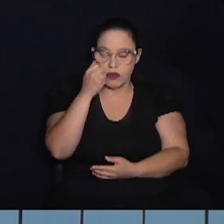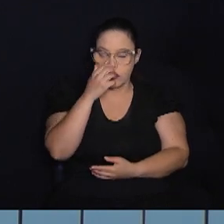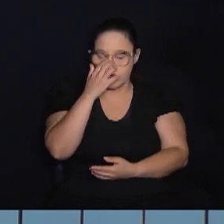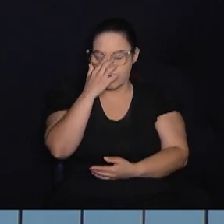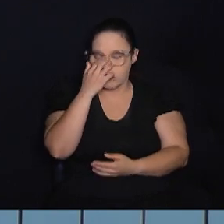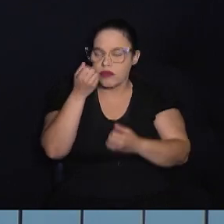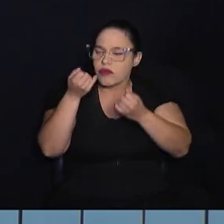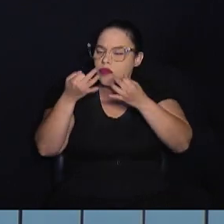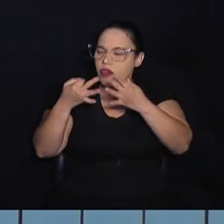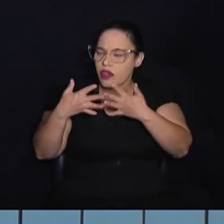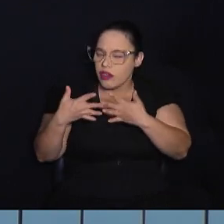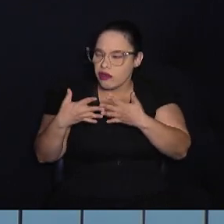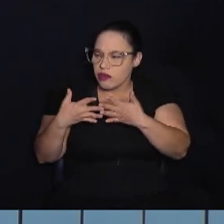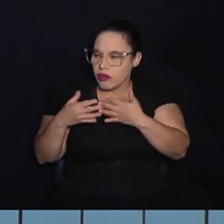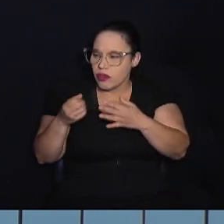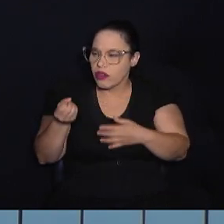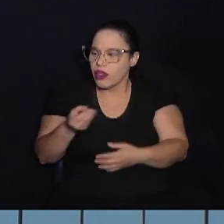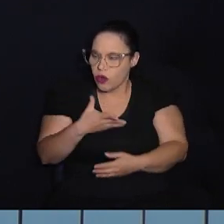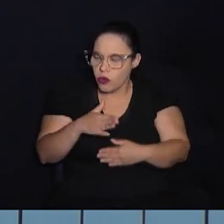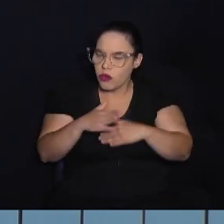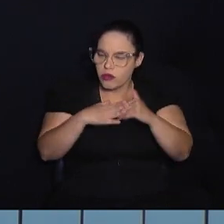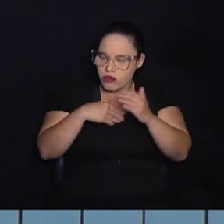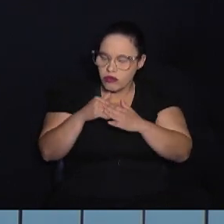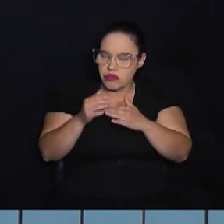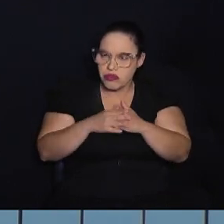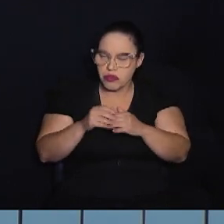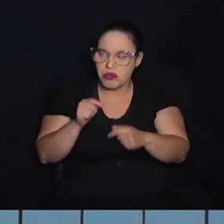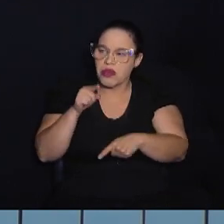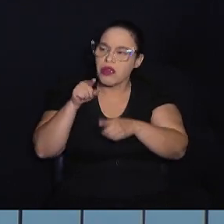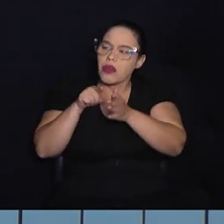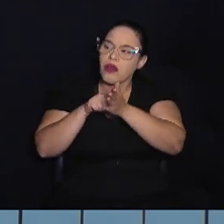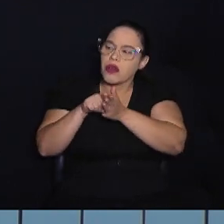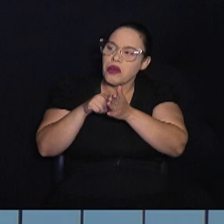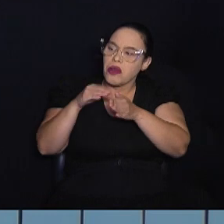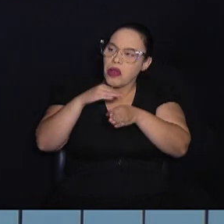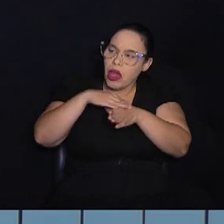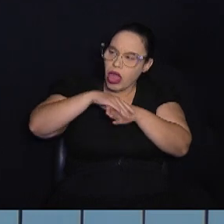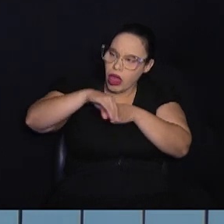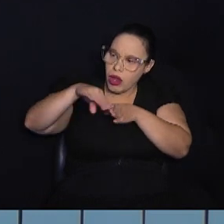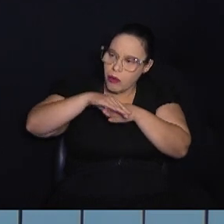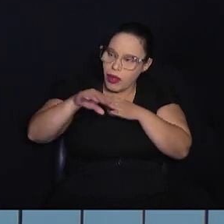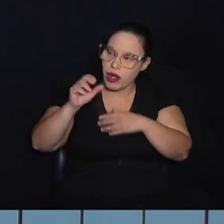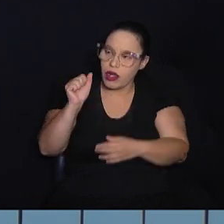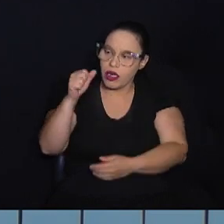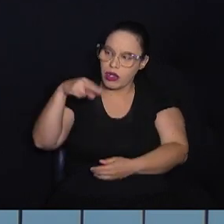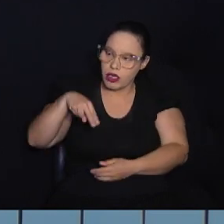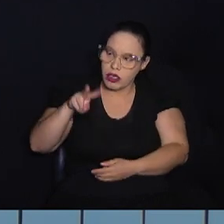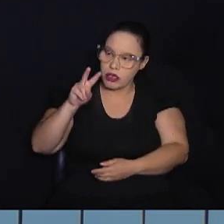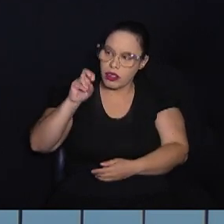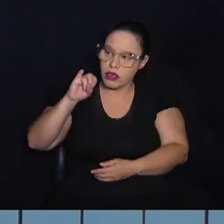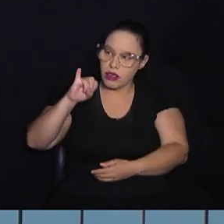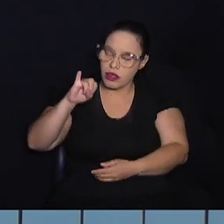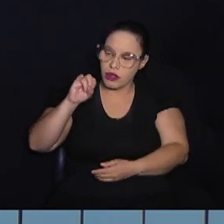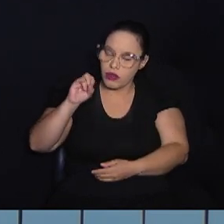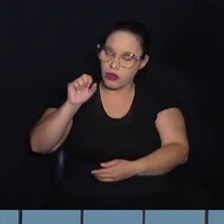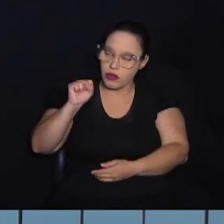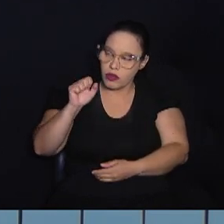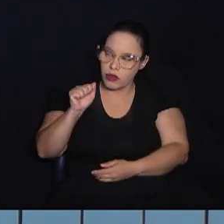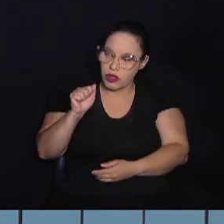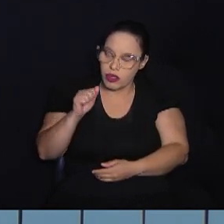senhor explicasse um pouquinho sobre esse novo tratamento que foi recomendado, que ele pode aí, né, tardar um pouco